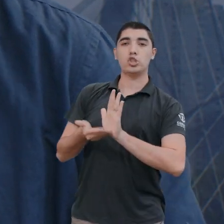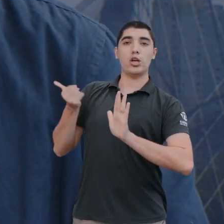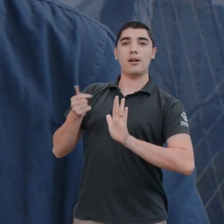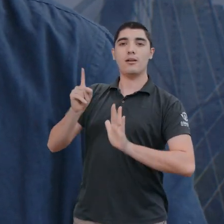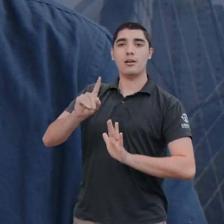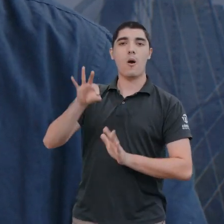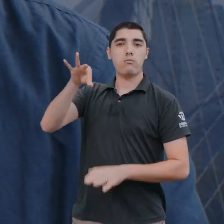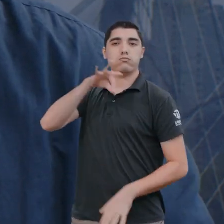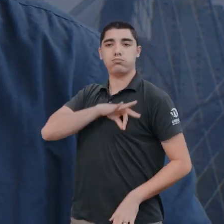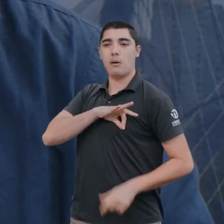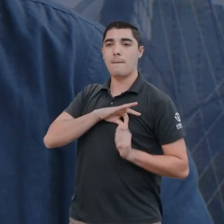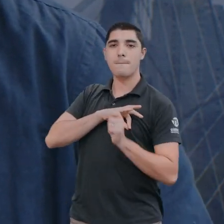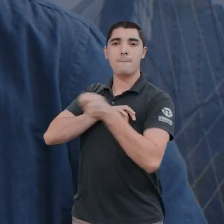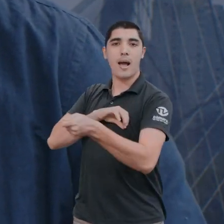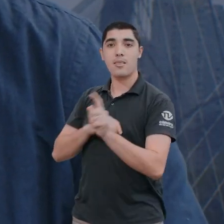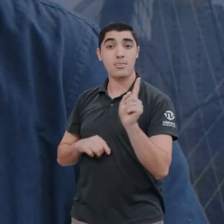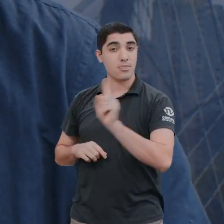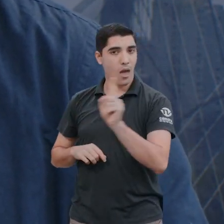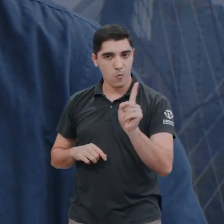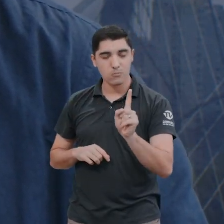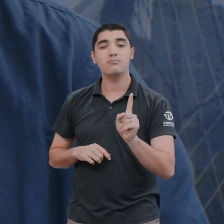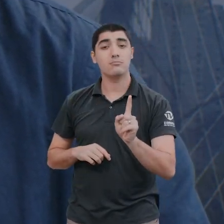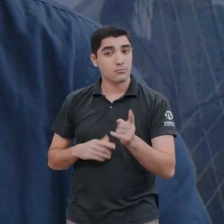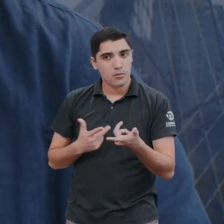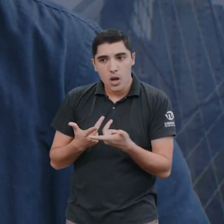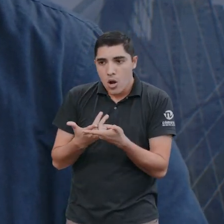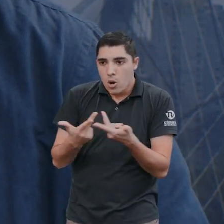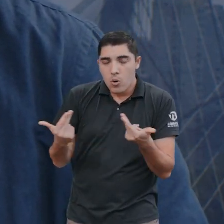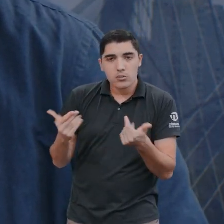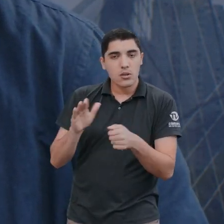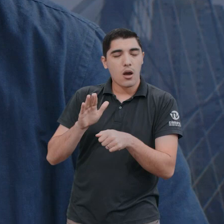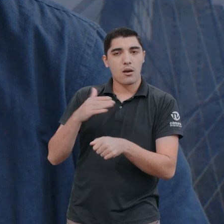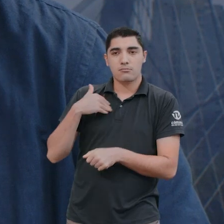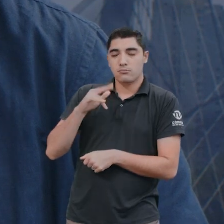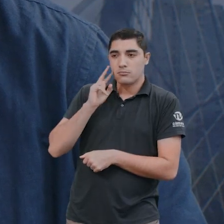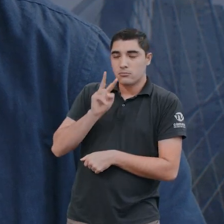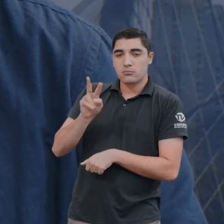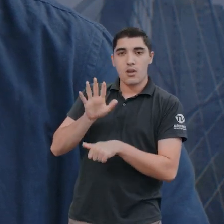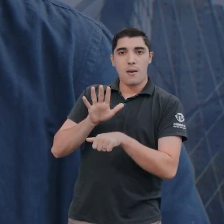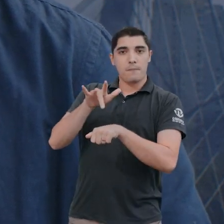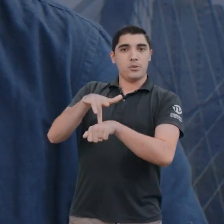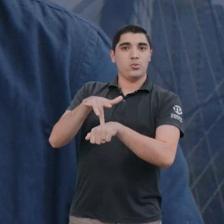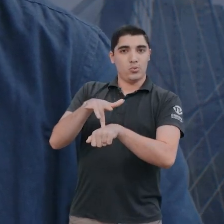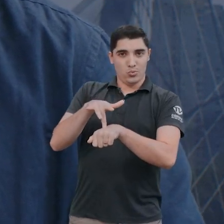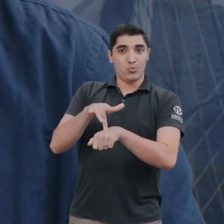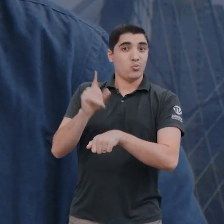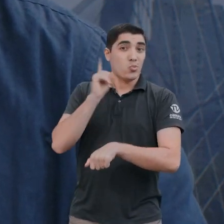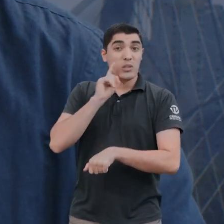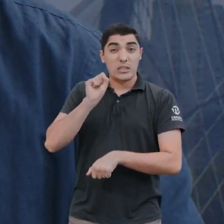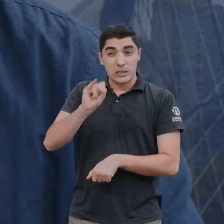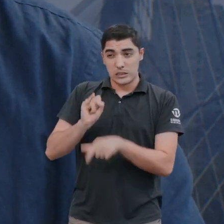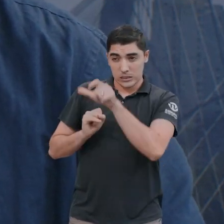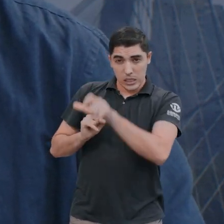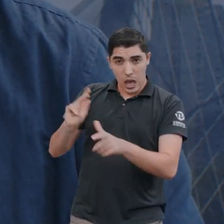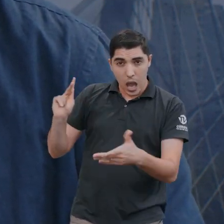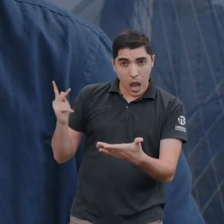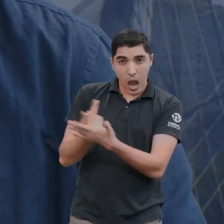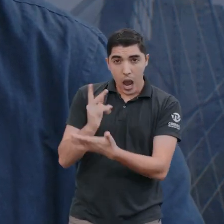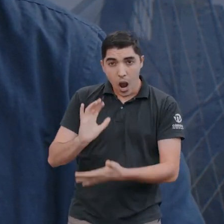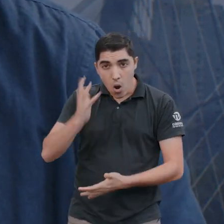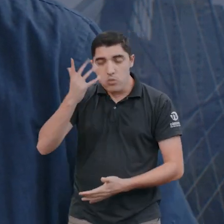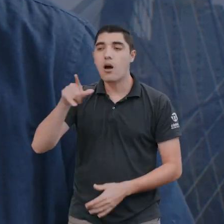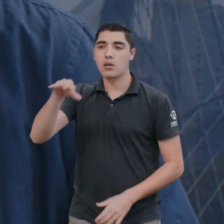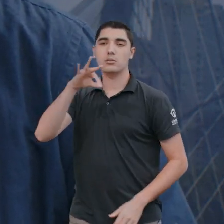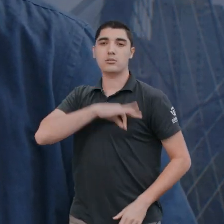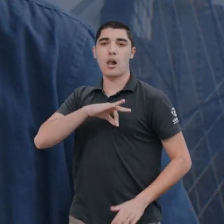recebiam, fazendo esse número absurdo de roupas por dia. Toda vez que eles erravam em alguma costura, isso